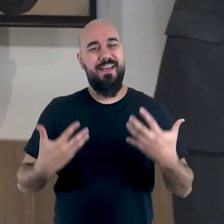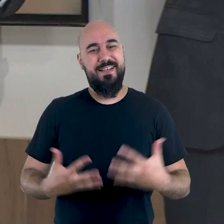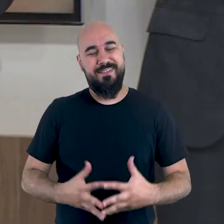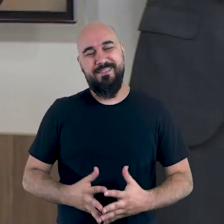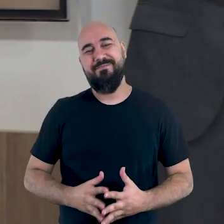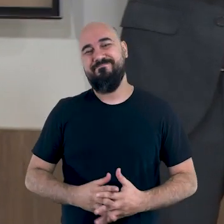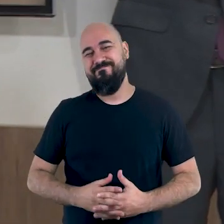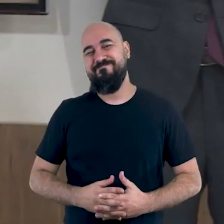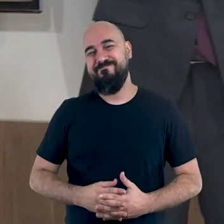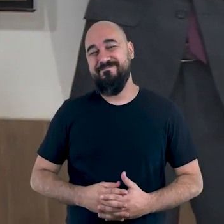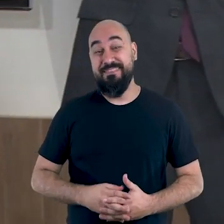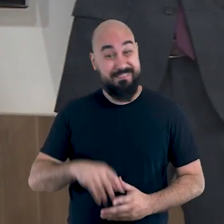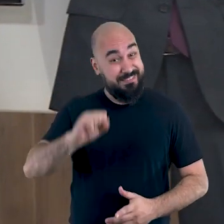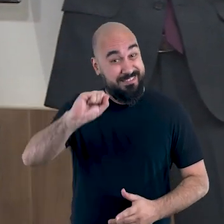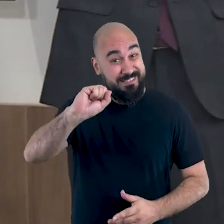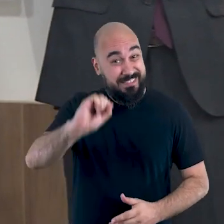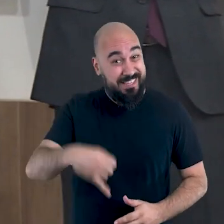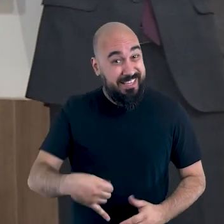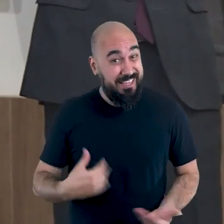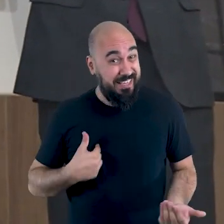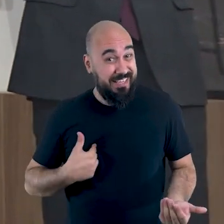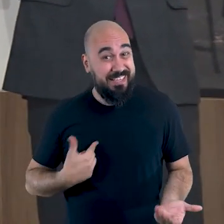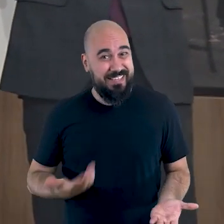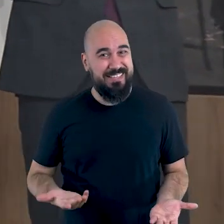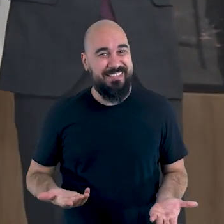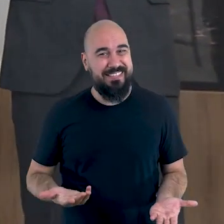Foi assim,